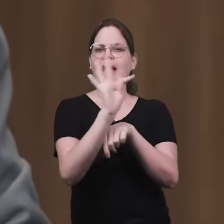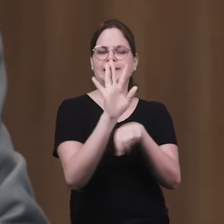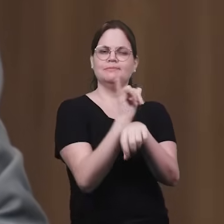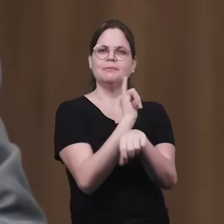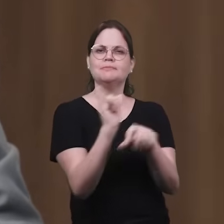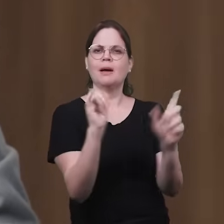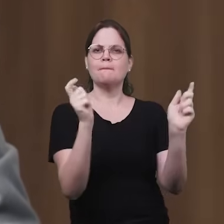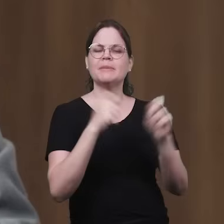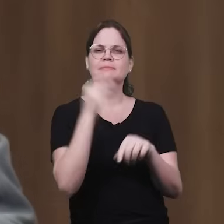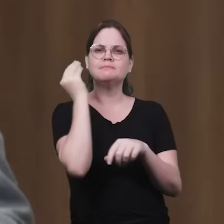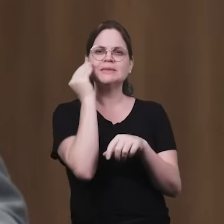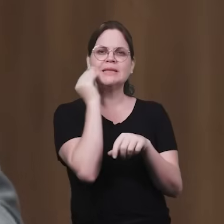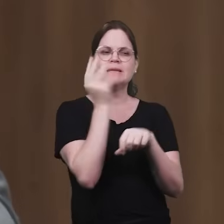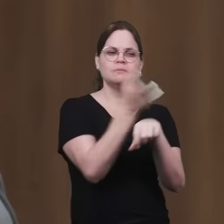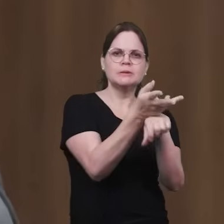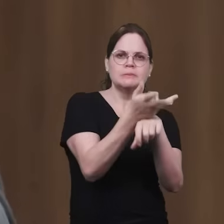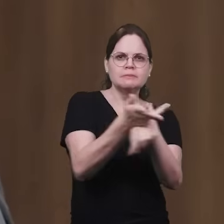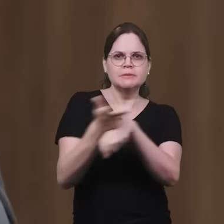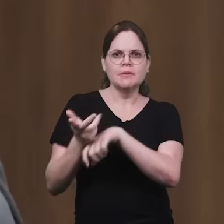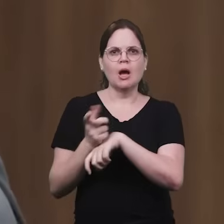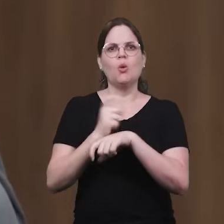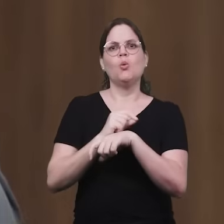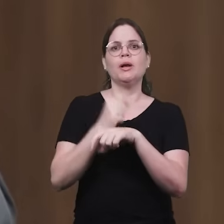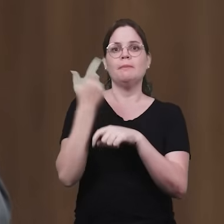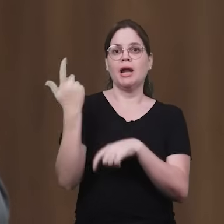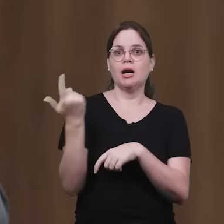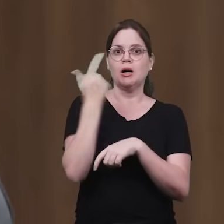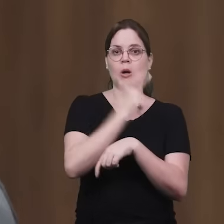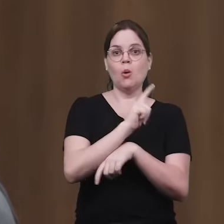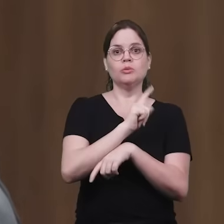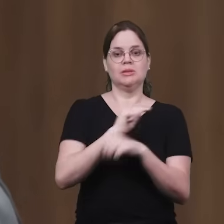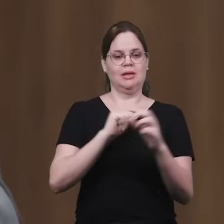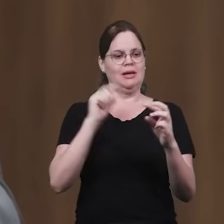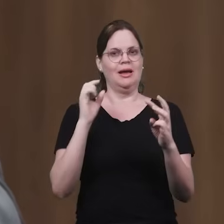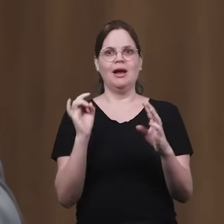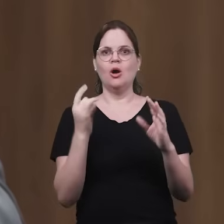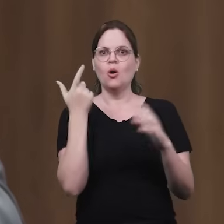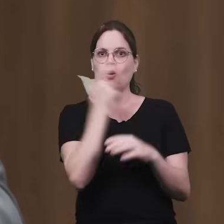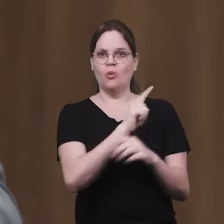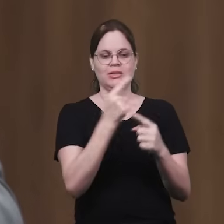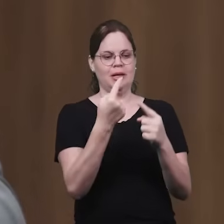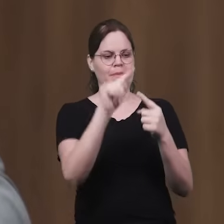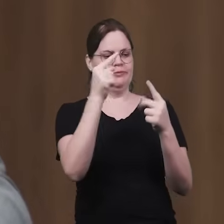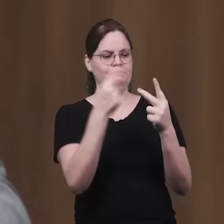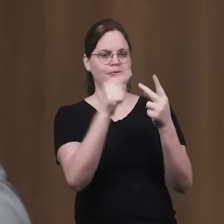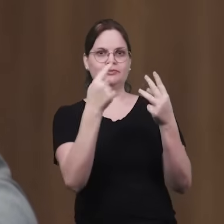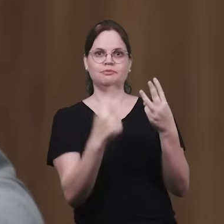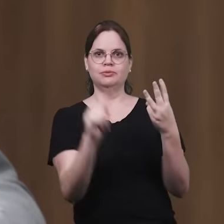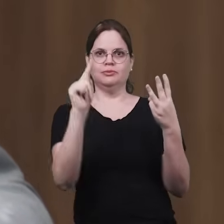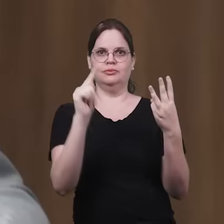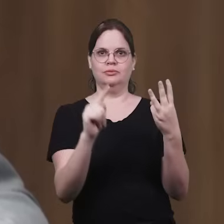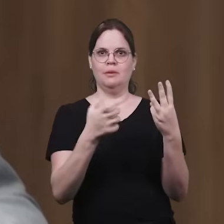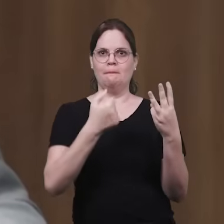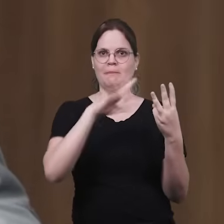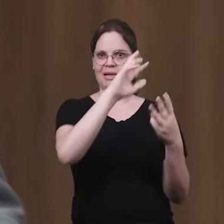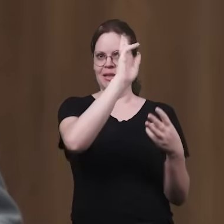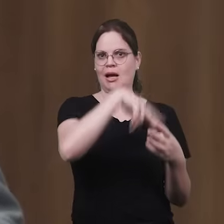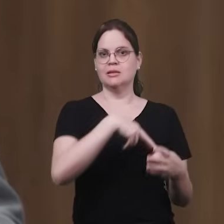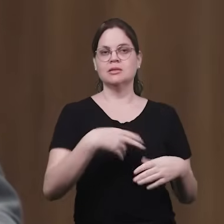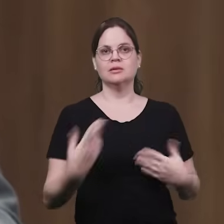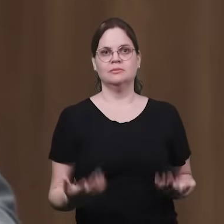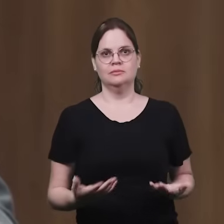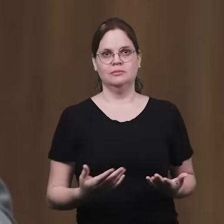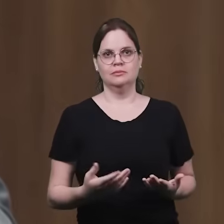técnicas para tentar varar ou ultrapassar os instintos de reação mais